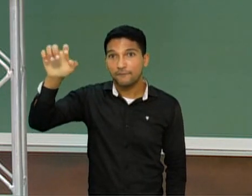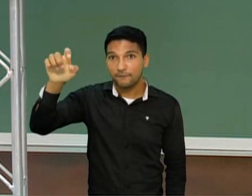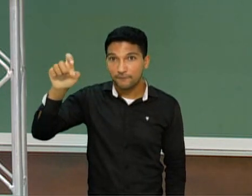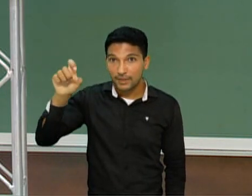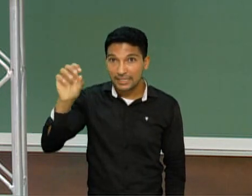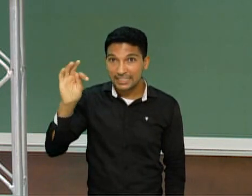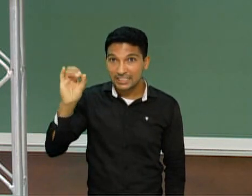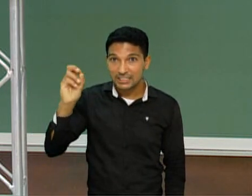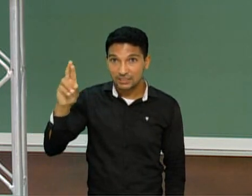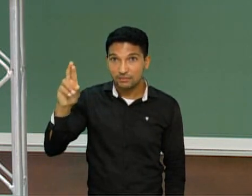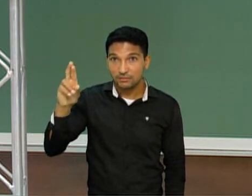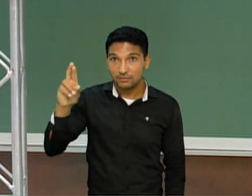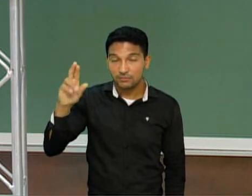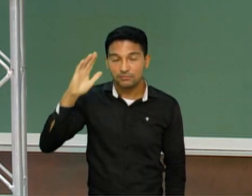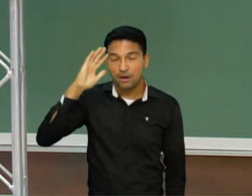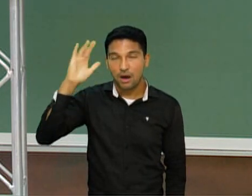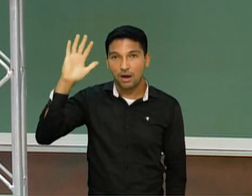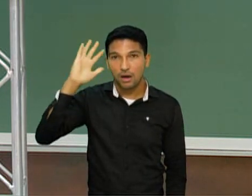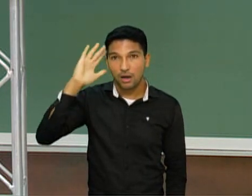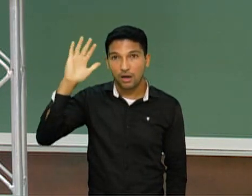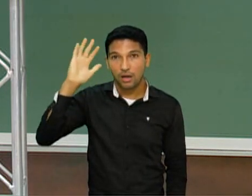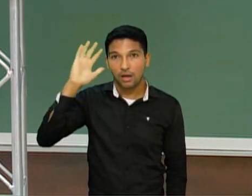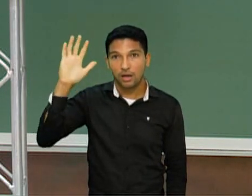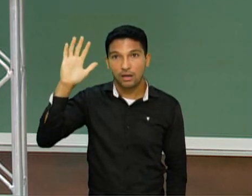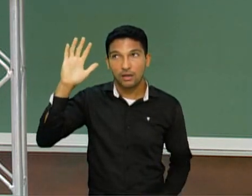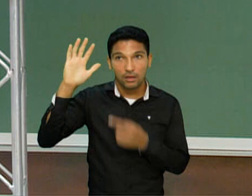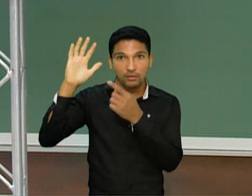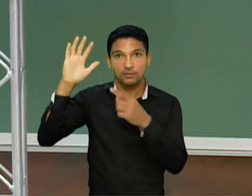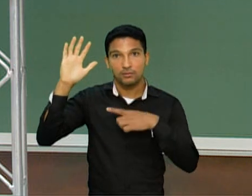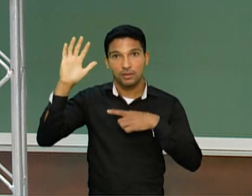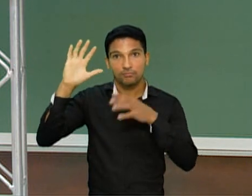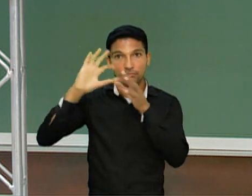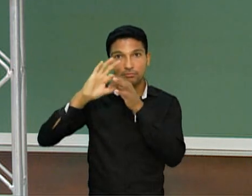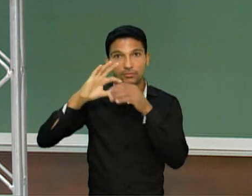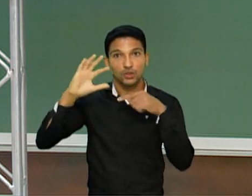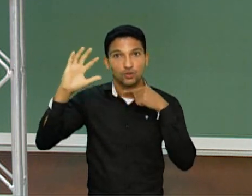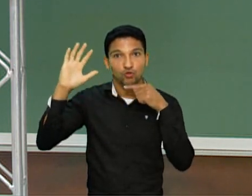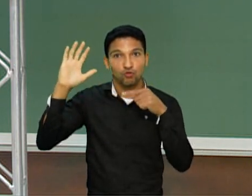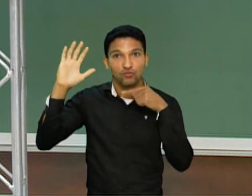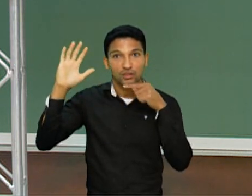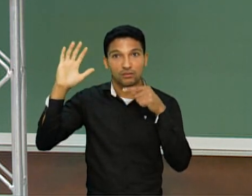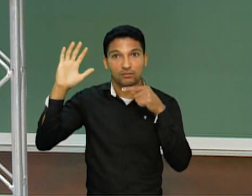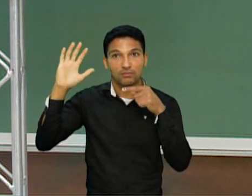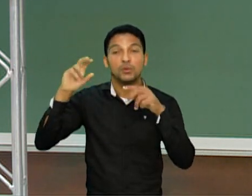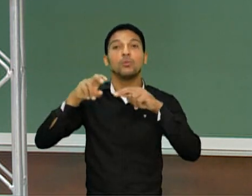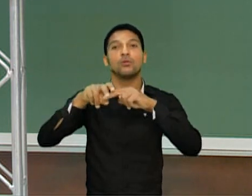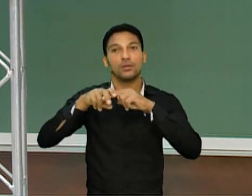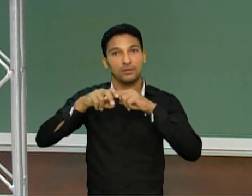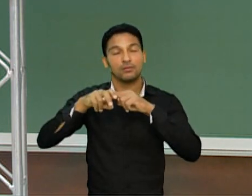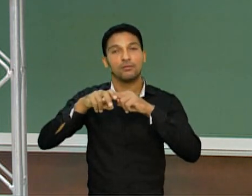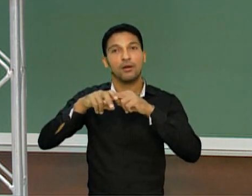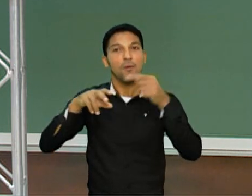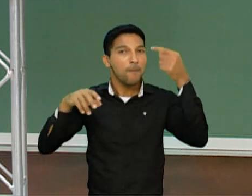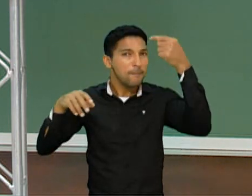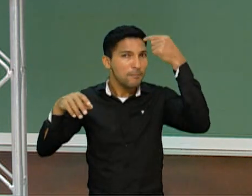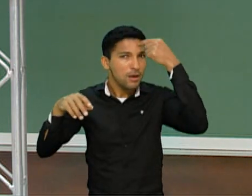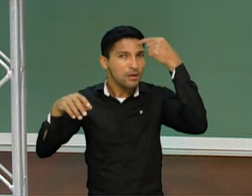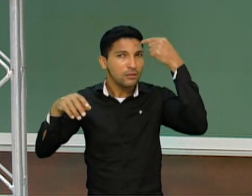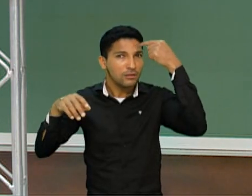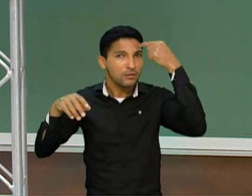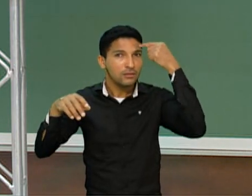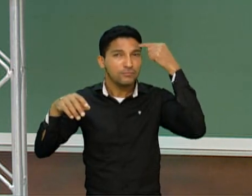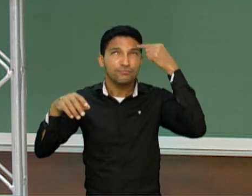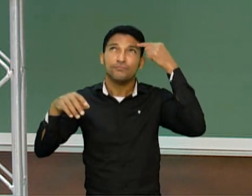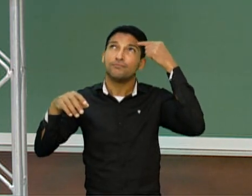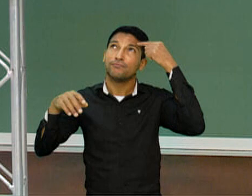passo, que é a dúvida. Eu duvido, por isso eu estou pensando. E nesse pensamento, por eu estar pensando,